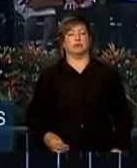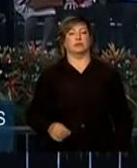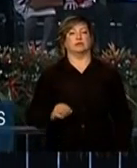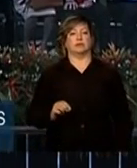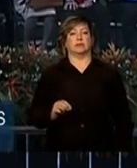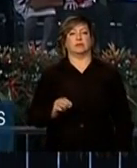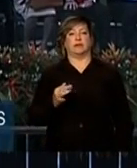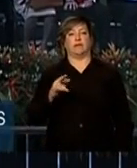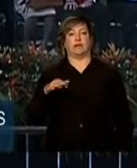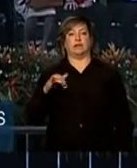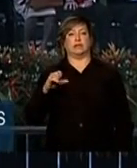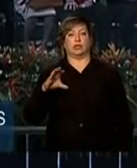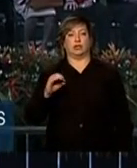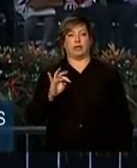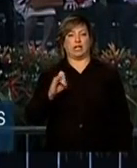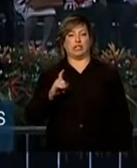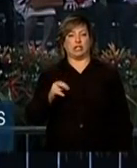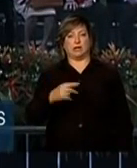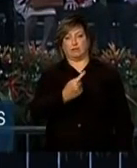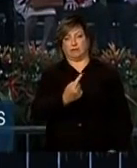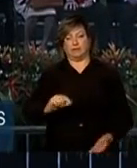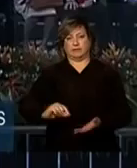Francisco Teixeira.